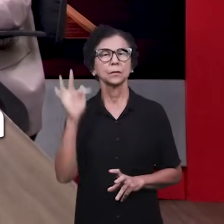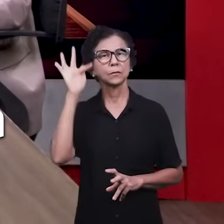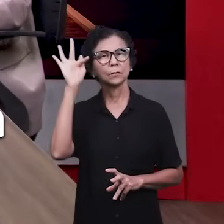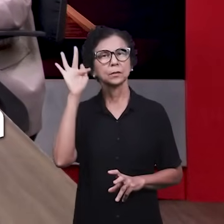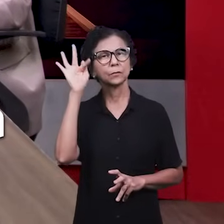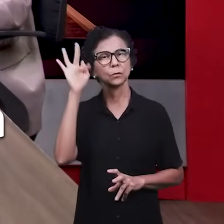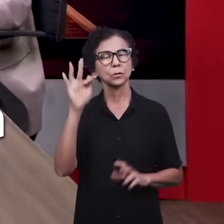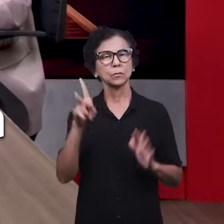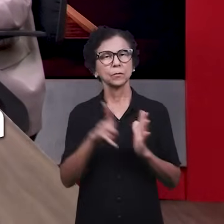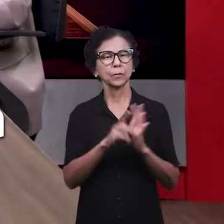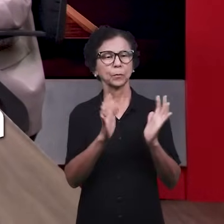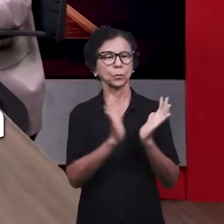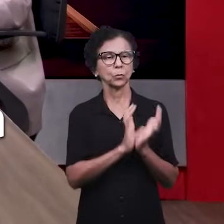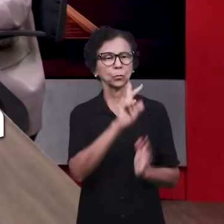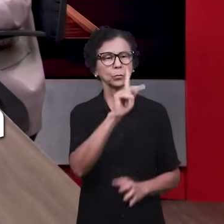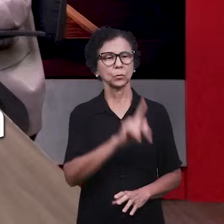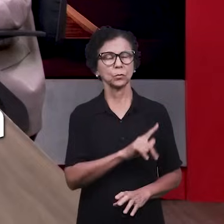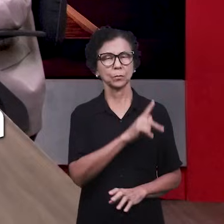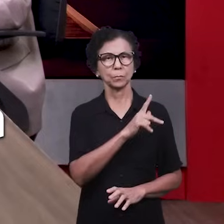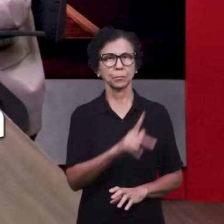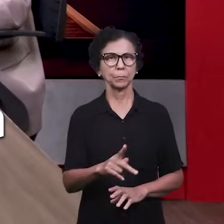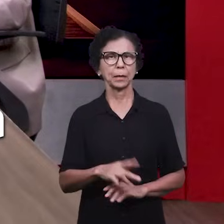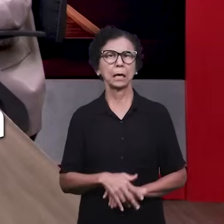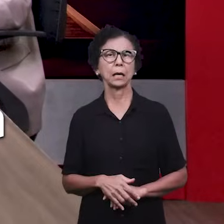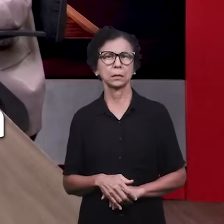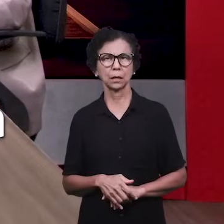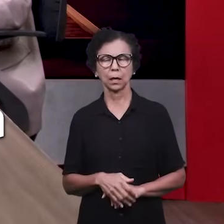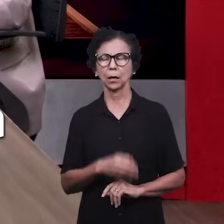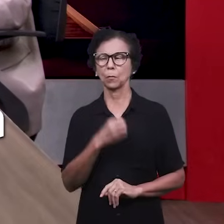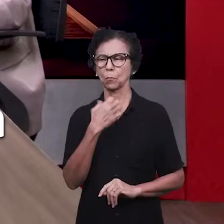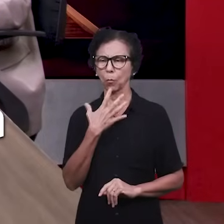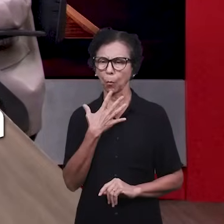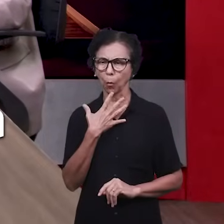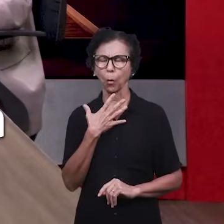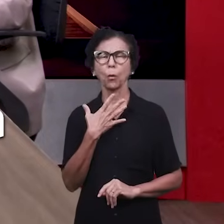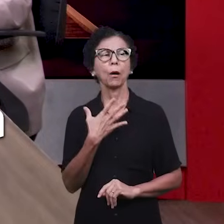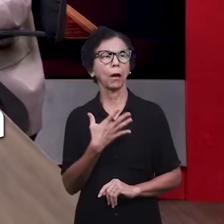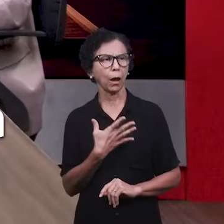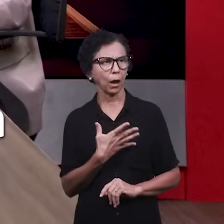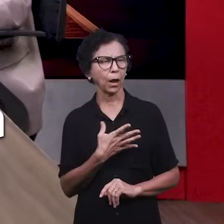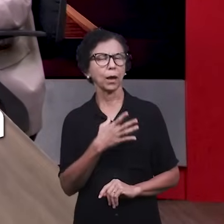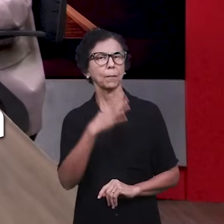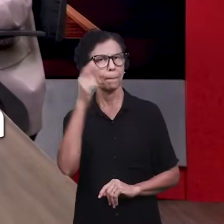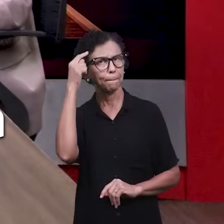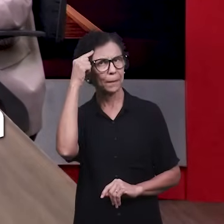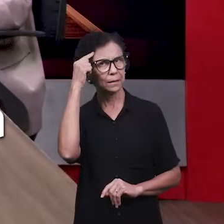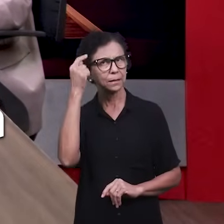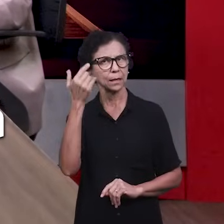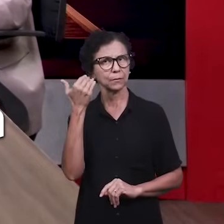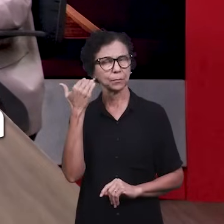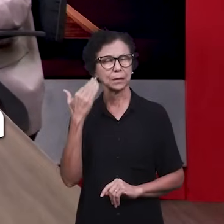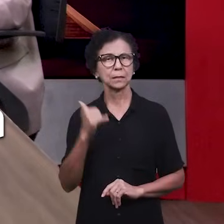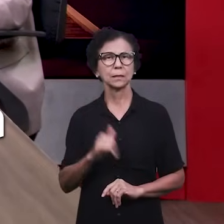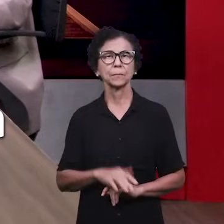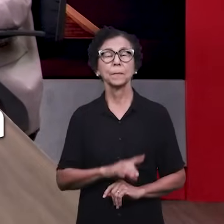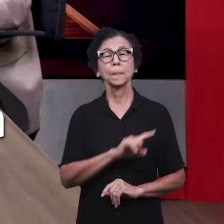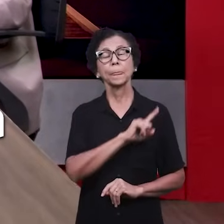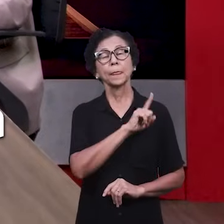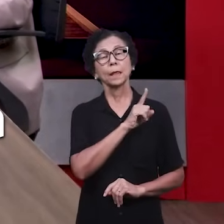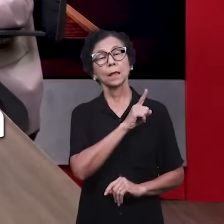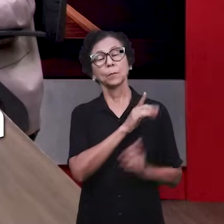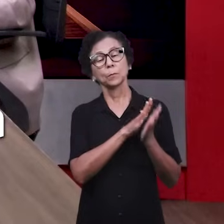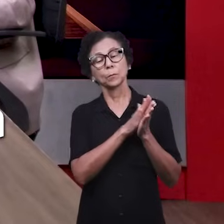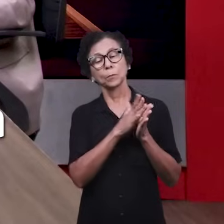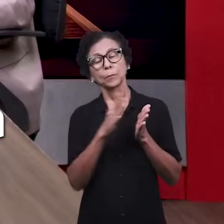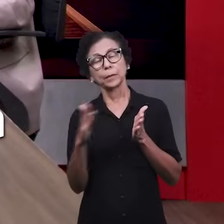filosofia patrística, muitos acham que foi um excelente, mas ela trouxe um prejuízo do cristianismo. Teologia natural, depois nós vamos chegar aqui na prejuízo. Depois nós vamos chegar